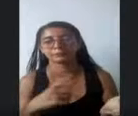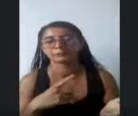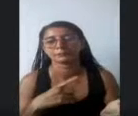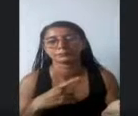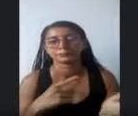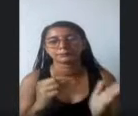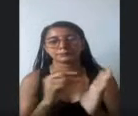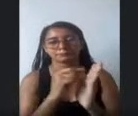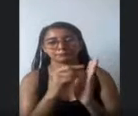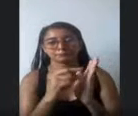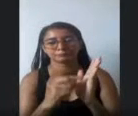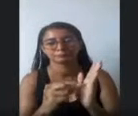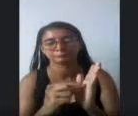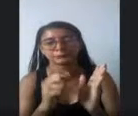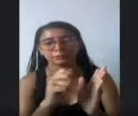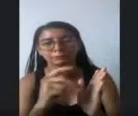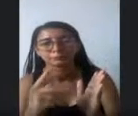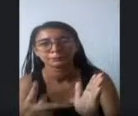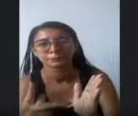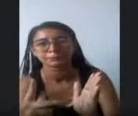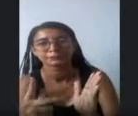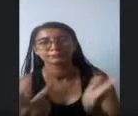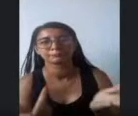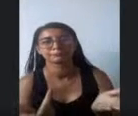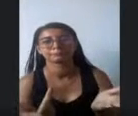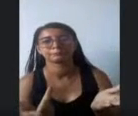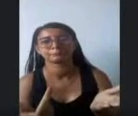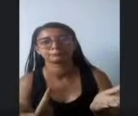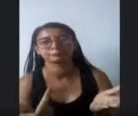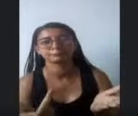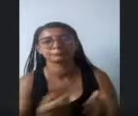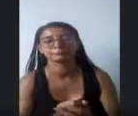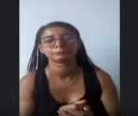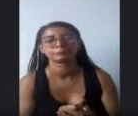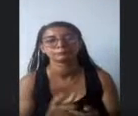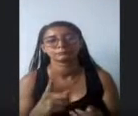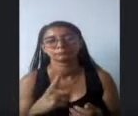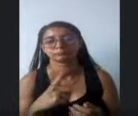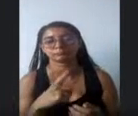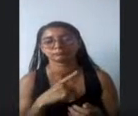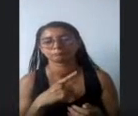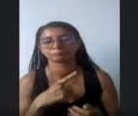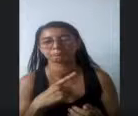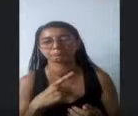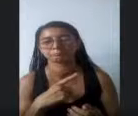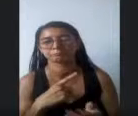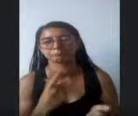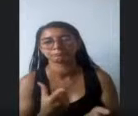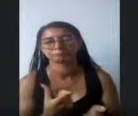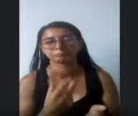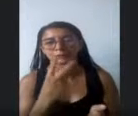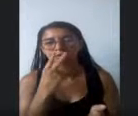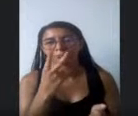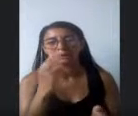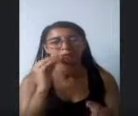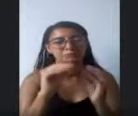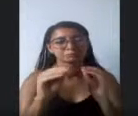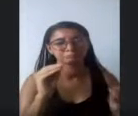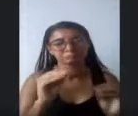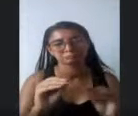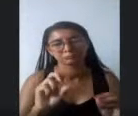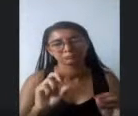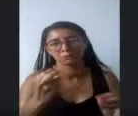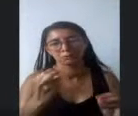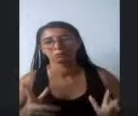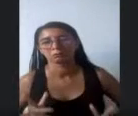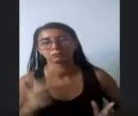questão do comportamento sexual, ela está muito mais banalizada ou natural, não sei, da questão de ser homo, de ser bi, de